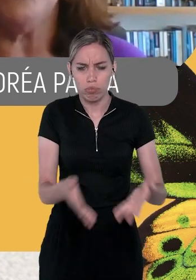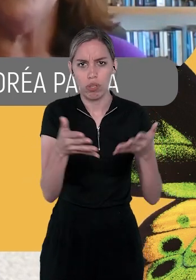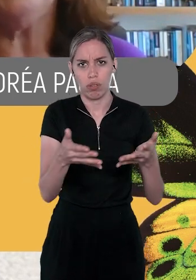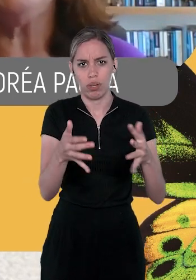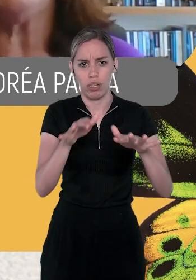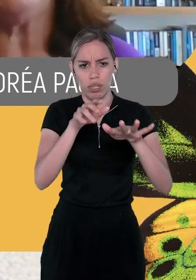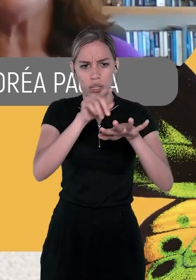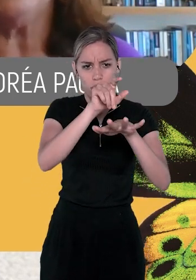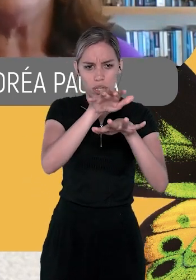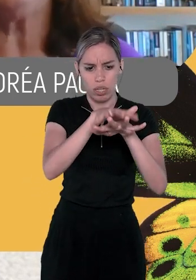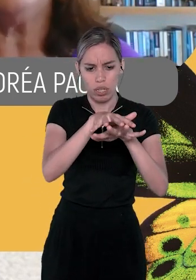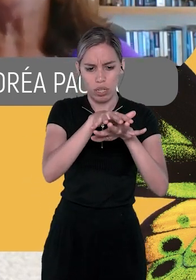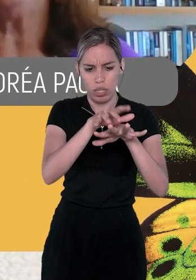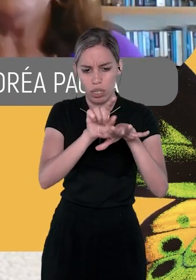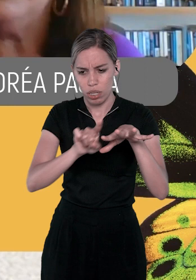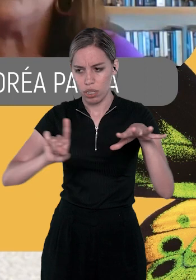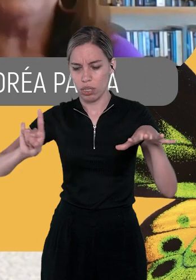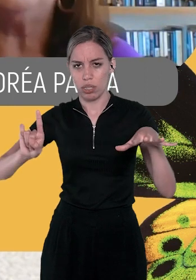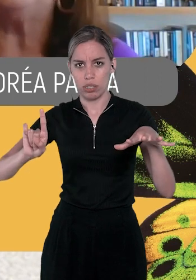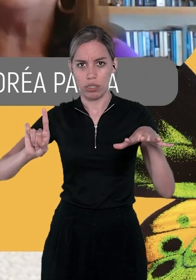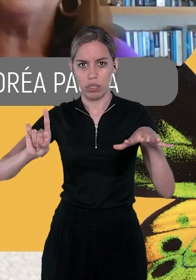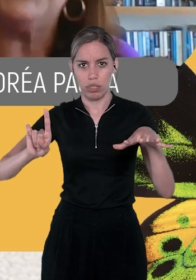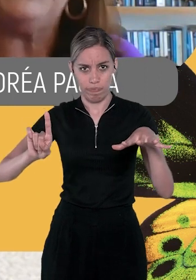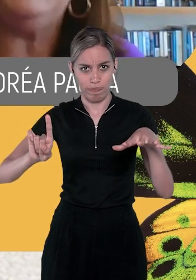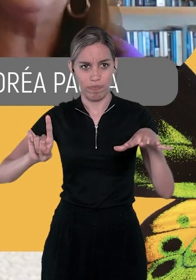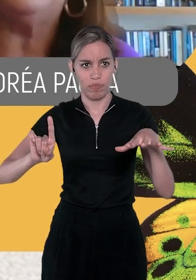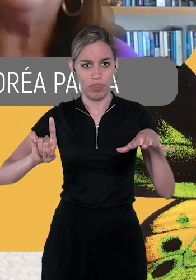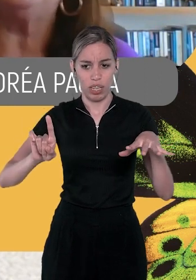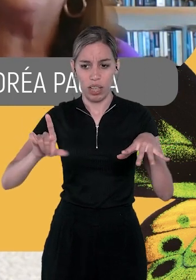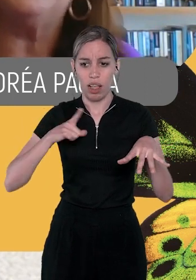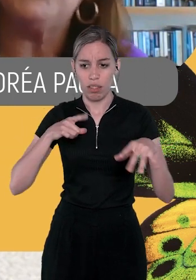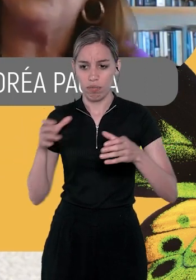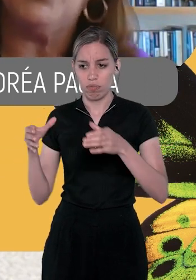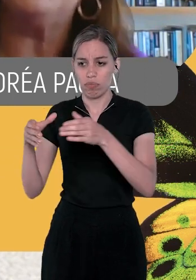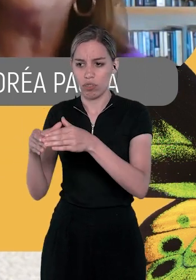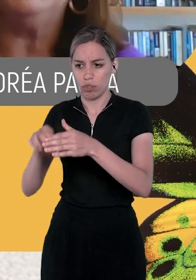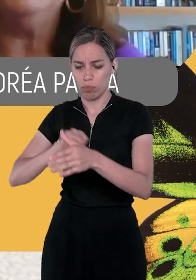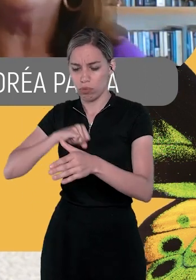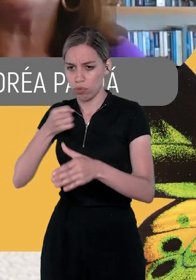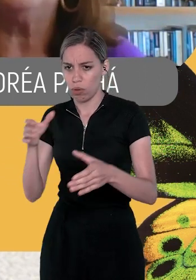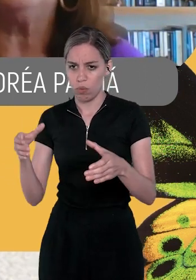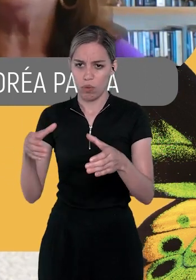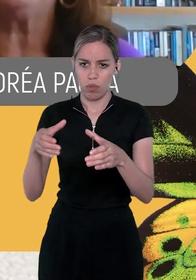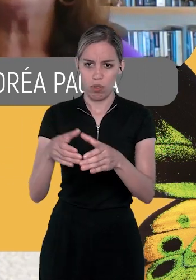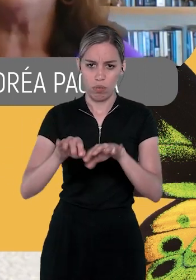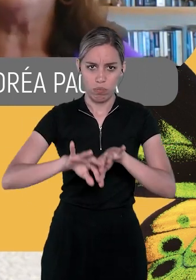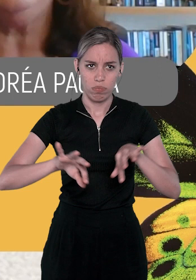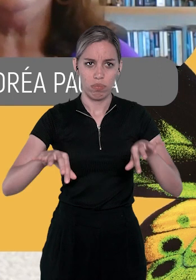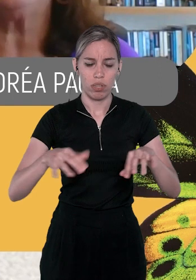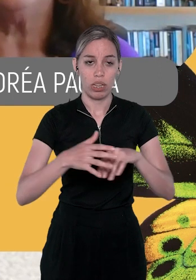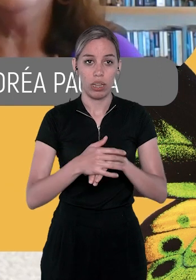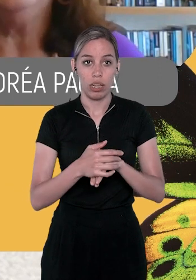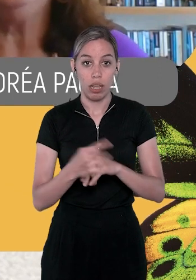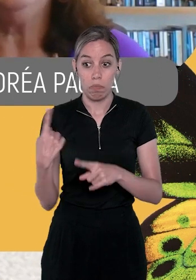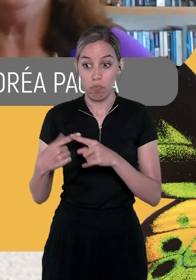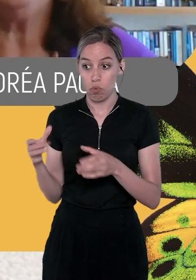desses grupos que têm se organizado os maiores grupos de misoginia, os maiores grupos de ódio, porque são grupos que se